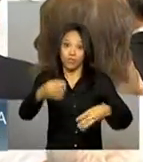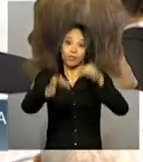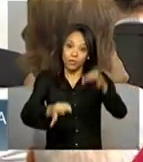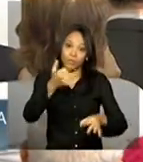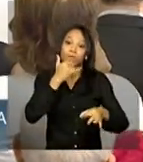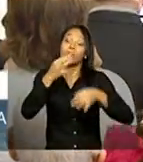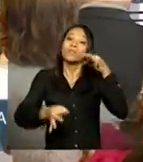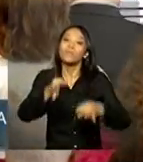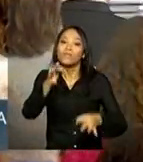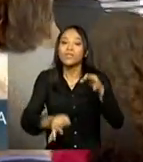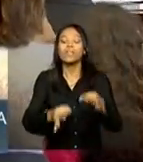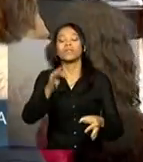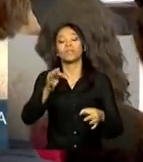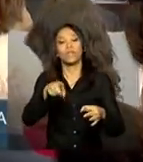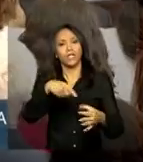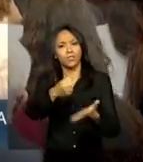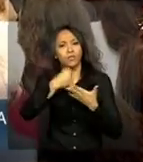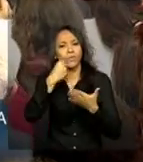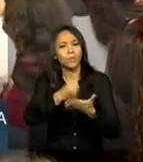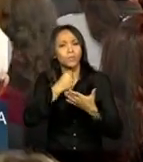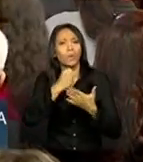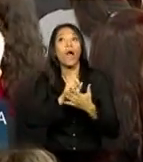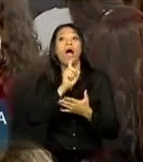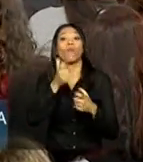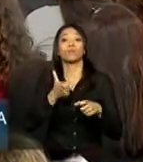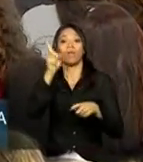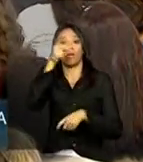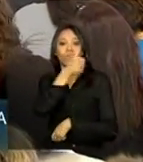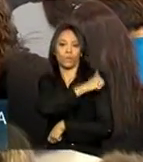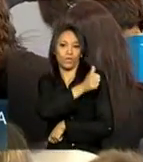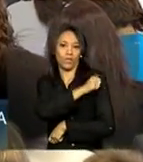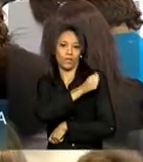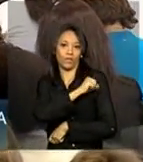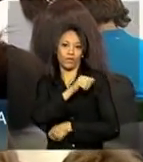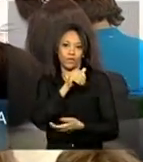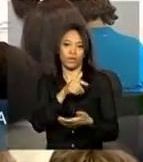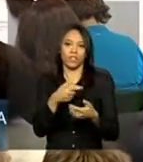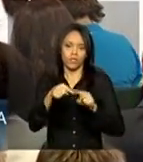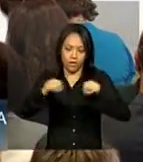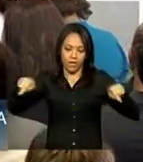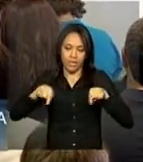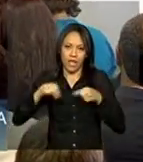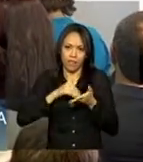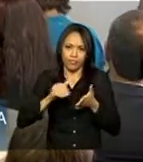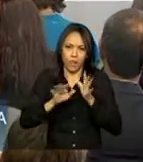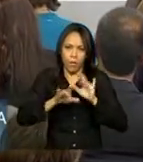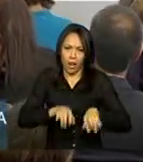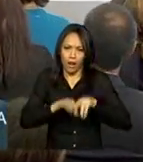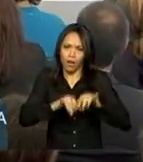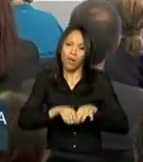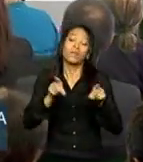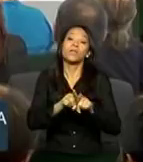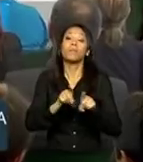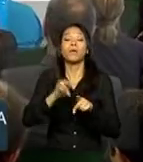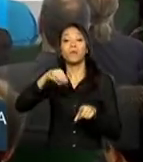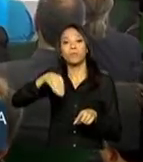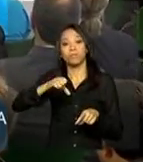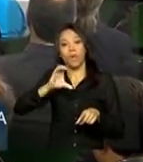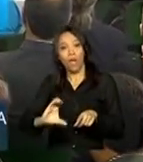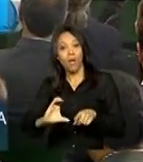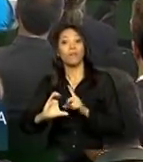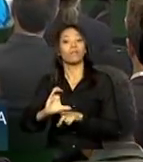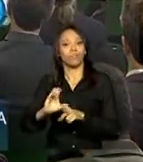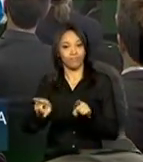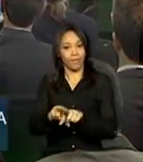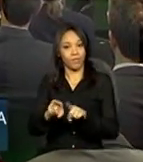subordinado nos abrigou como escritório no Rio de Janeiro o ministério de relações exteriores o Ministério da Educação cujo